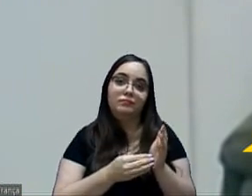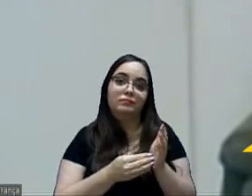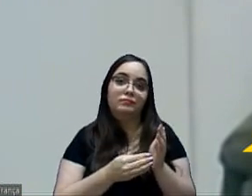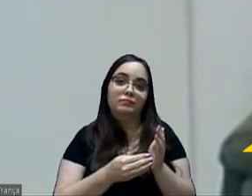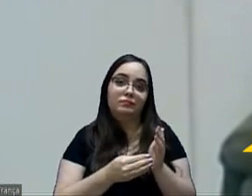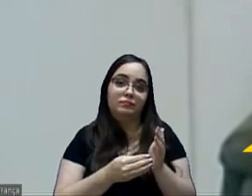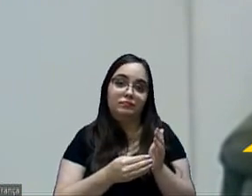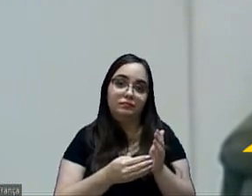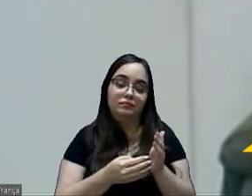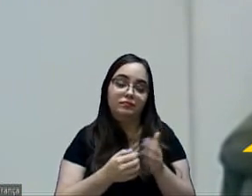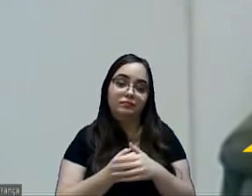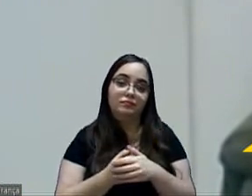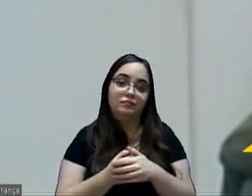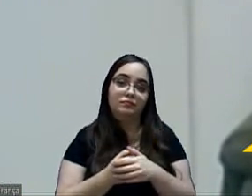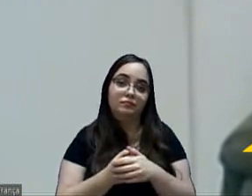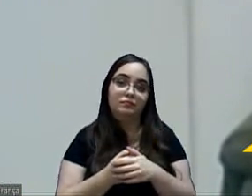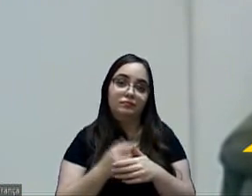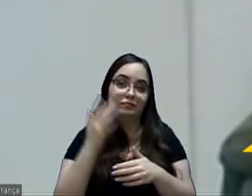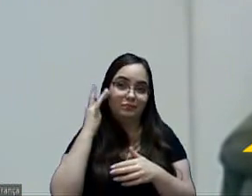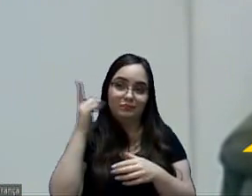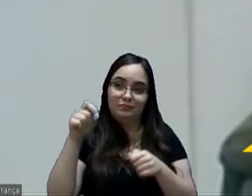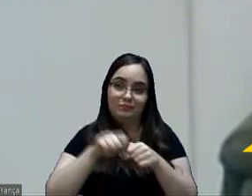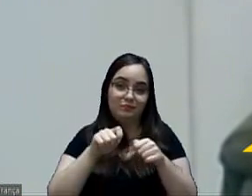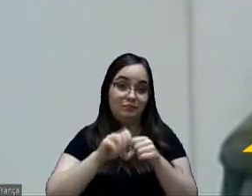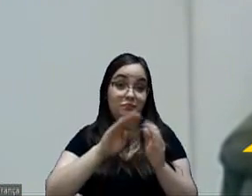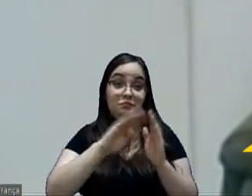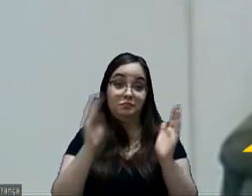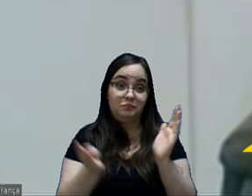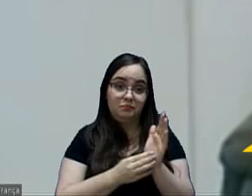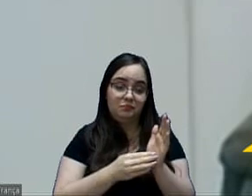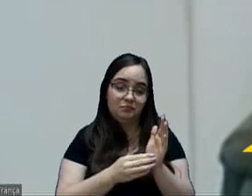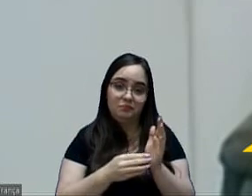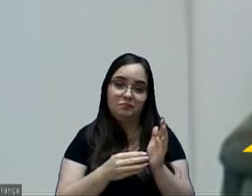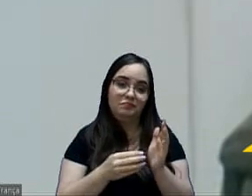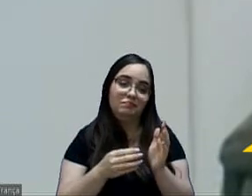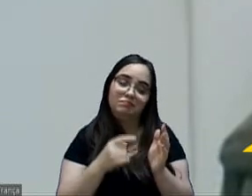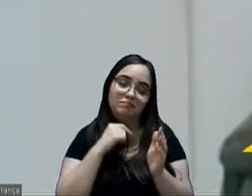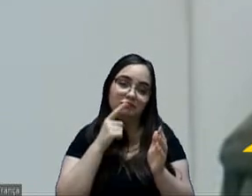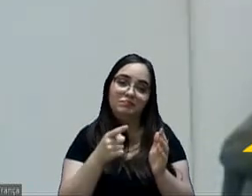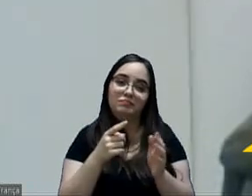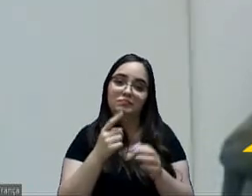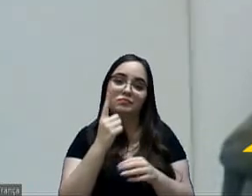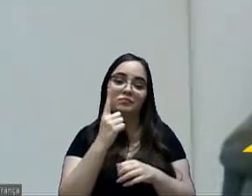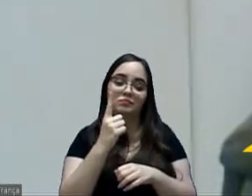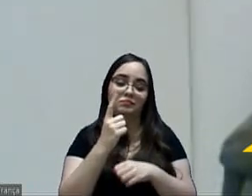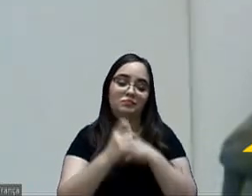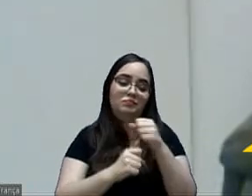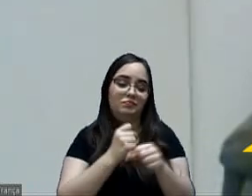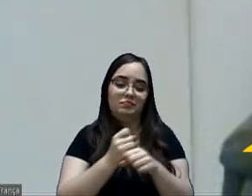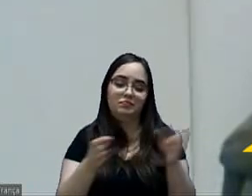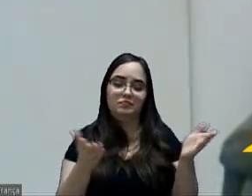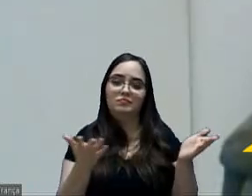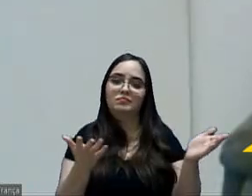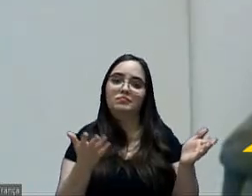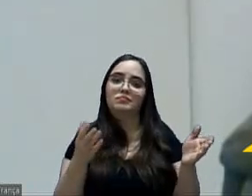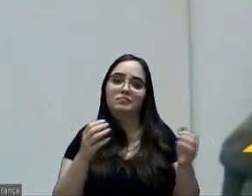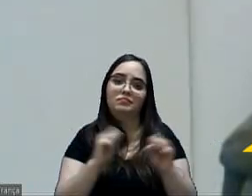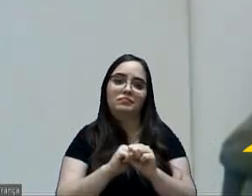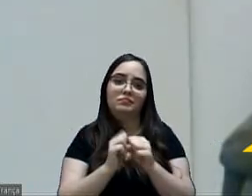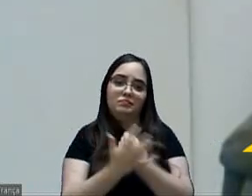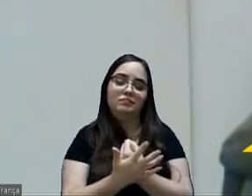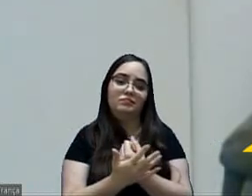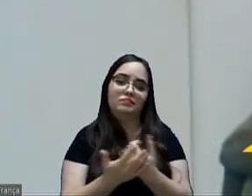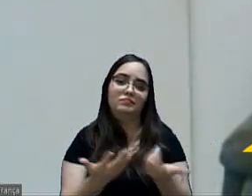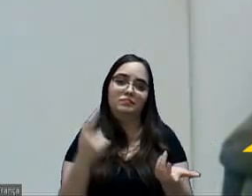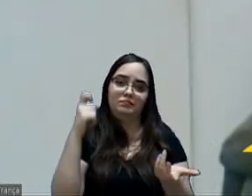as promessas de campanha no primeiro ano da pandemia. Falei para o João Zé, ele tem 4 anos para cumprir as promessas de campanha dele, e é